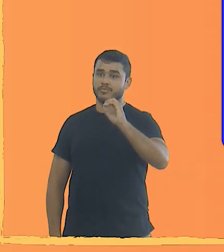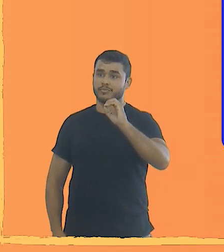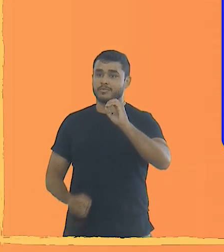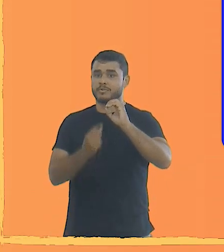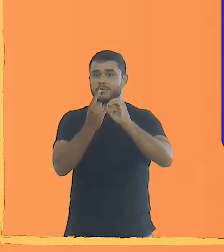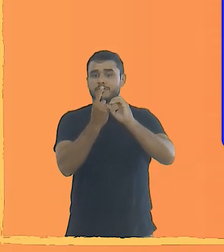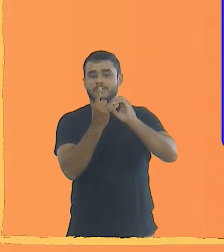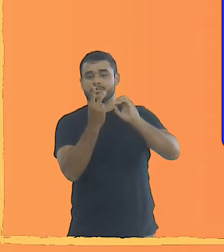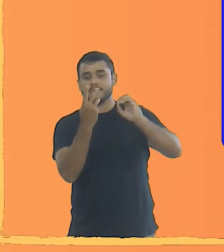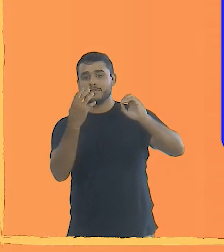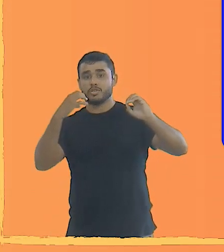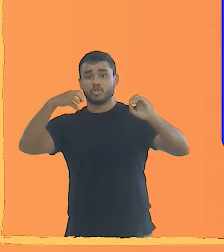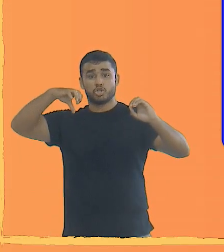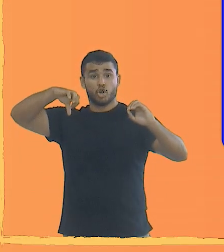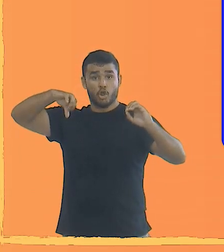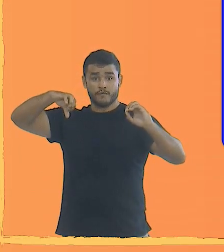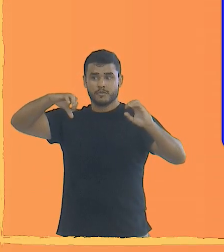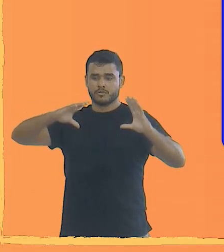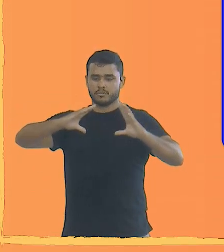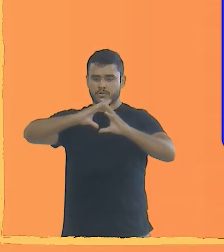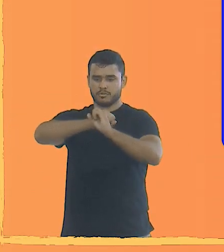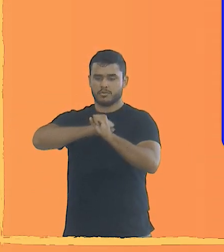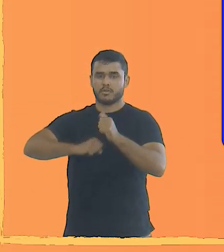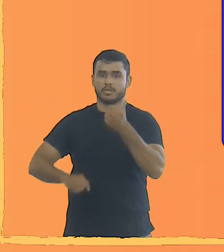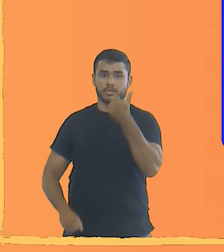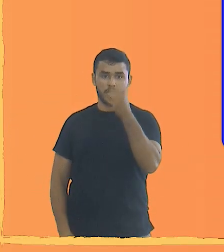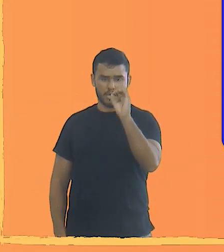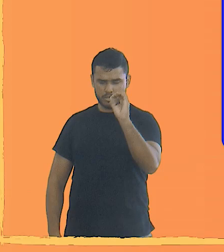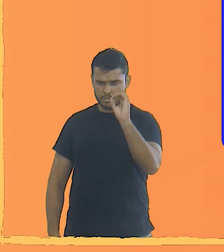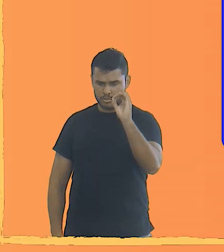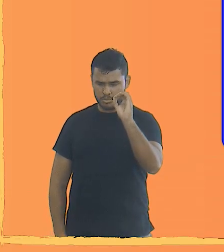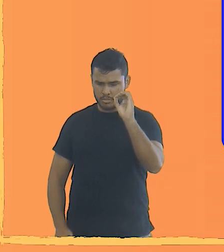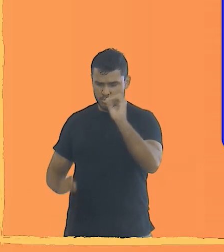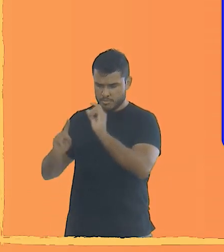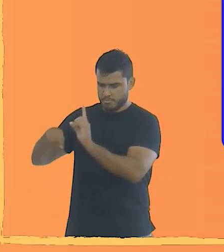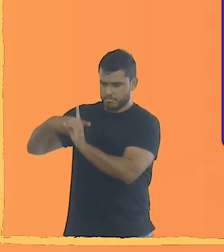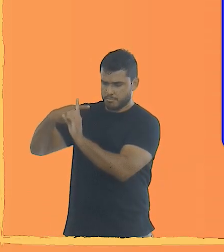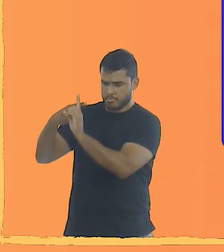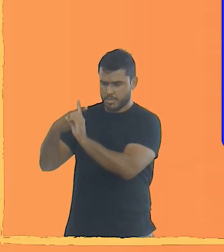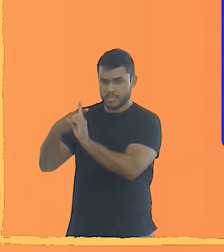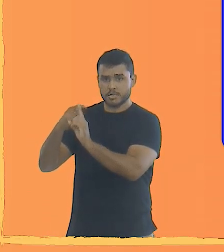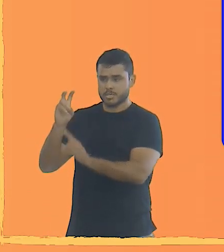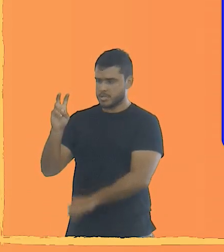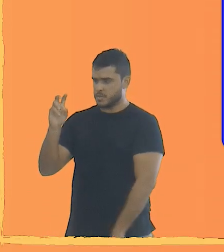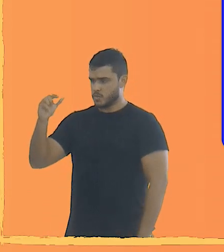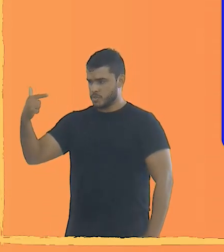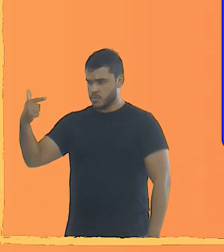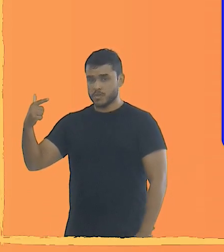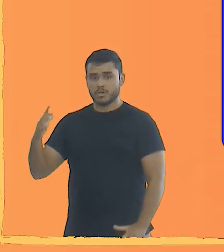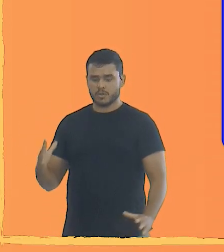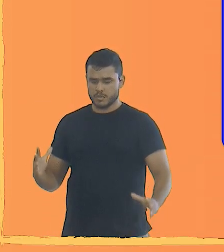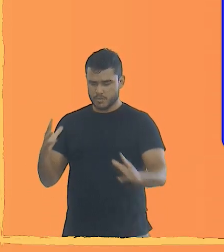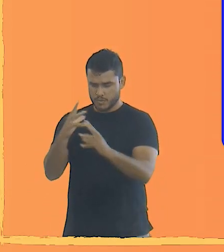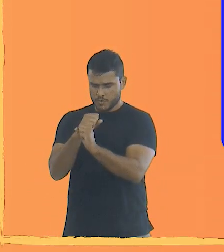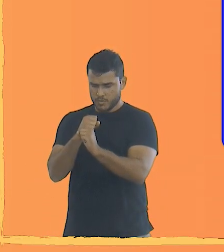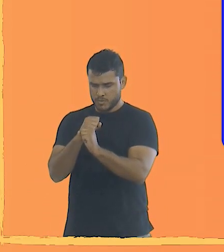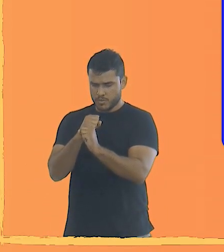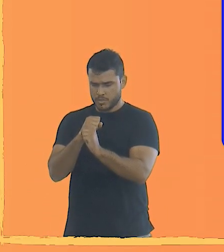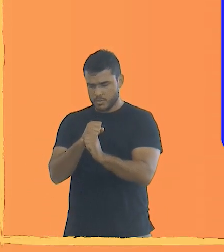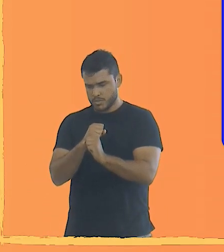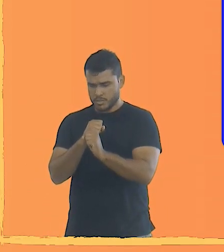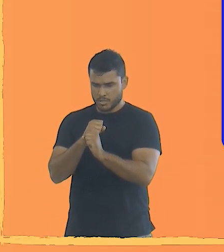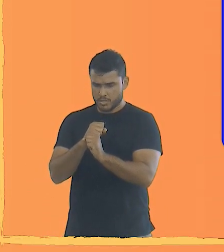26. Qualquer letra maiúscula, 26 também. E qualquer algarismo, mais 10. Então 26